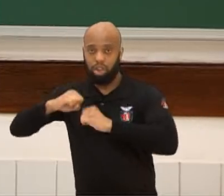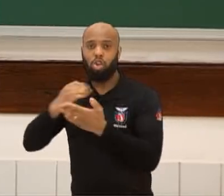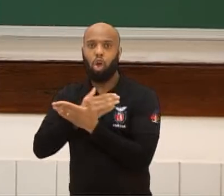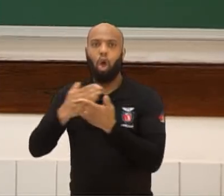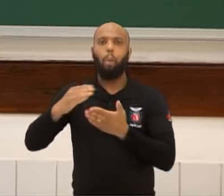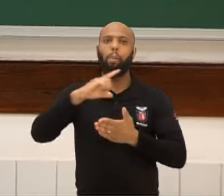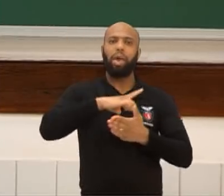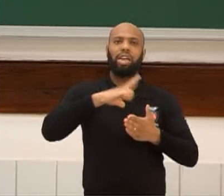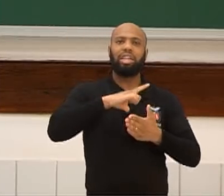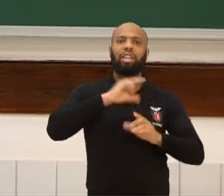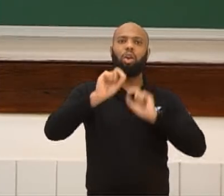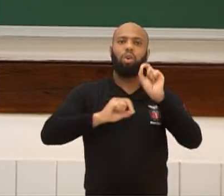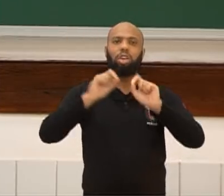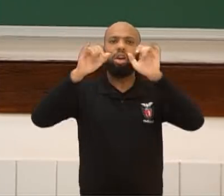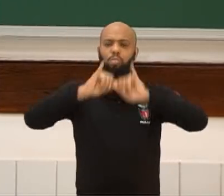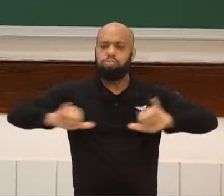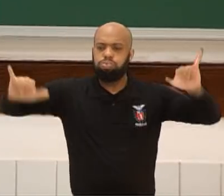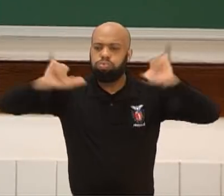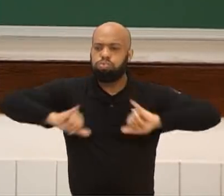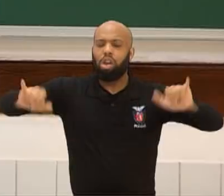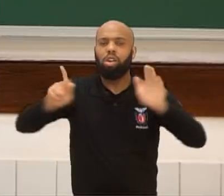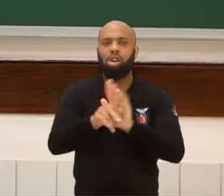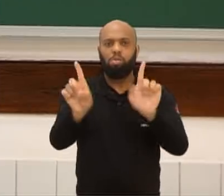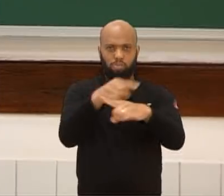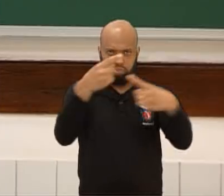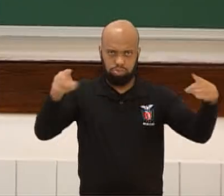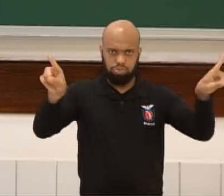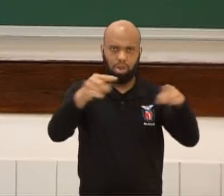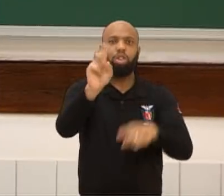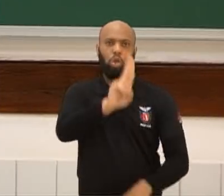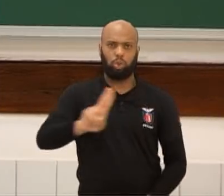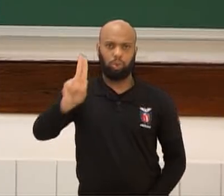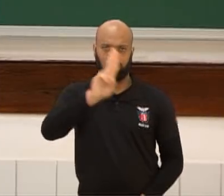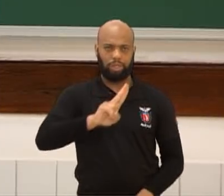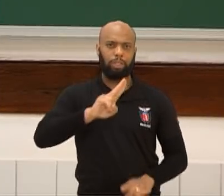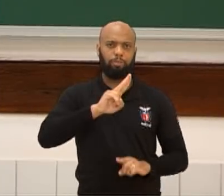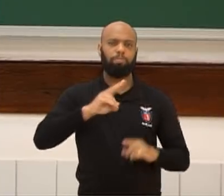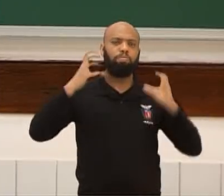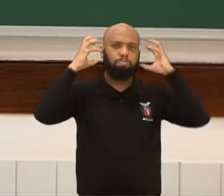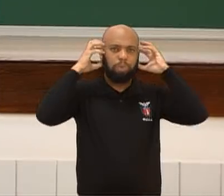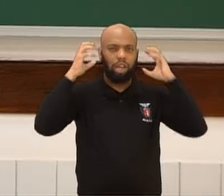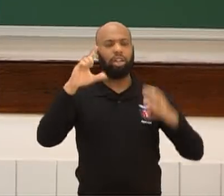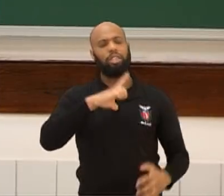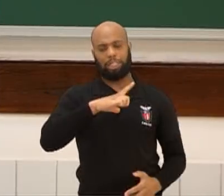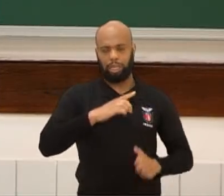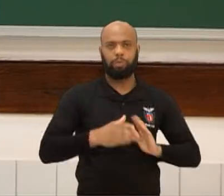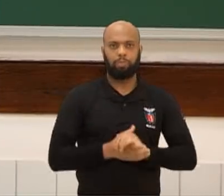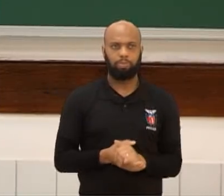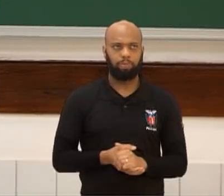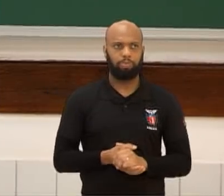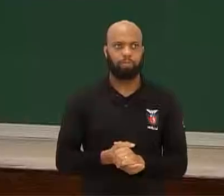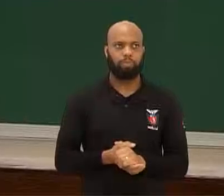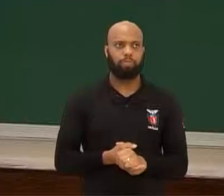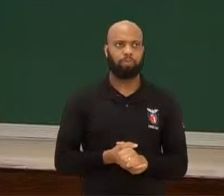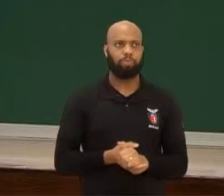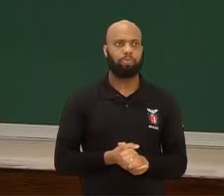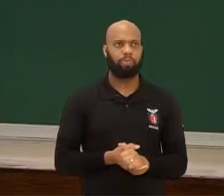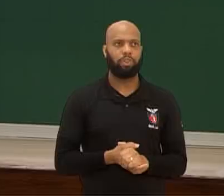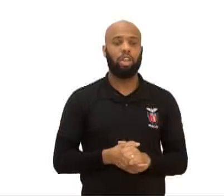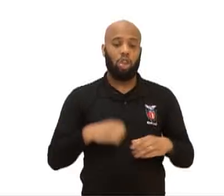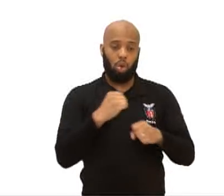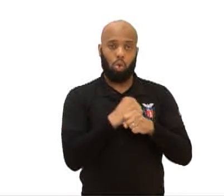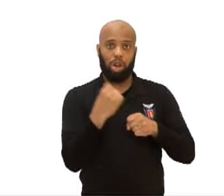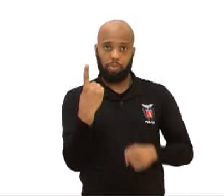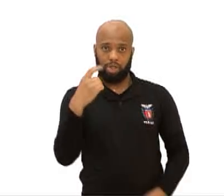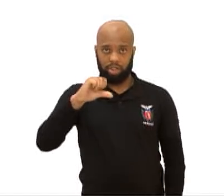por meio do rádio. Então, de um ponto, ela começa a transmitir a música para vários outros equipamentos.